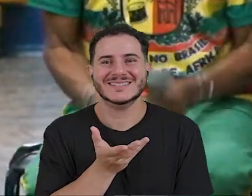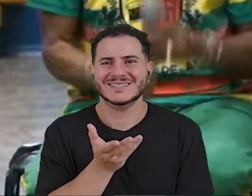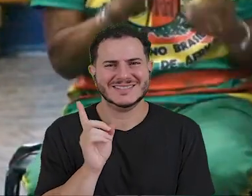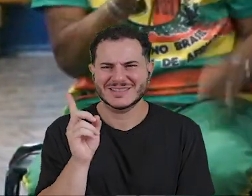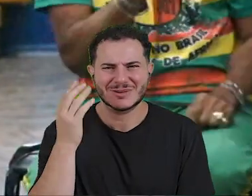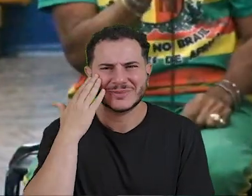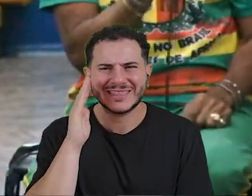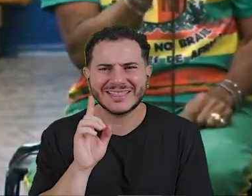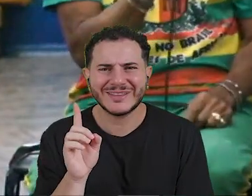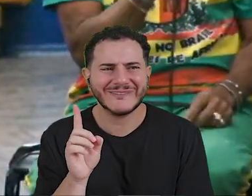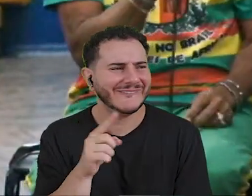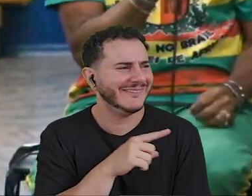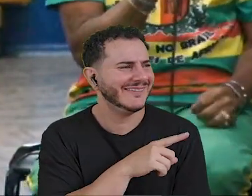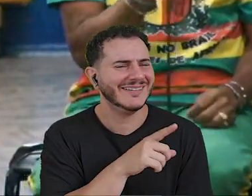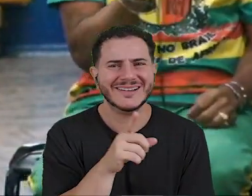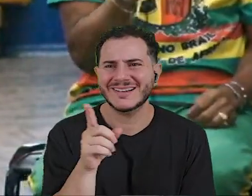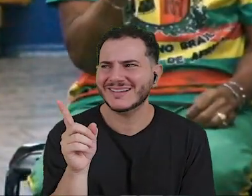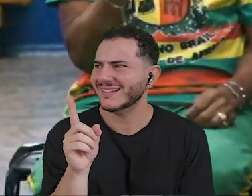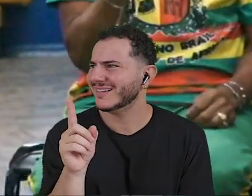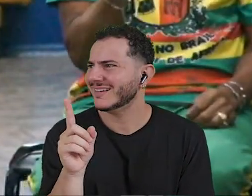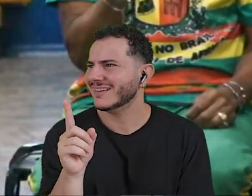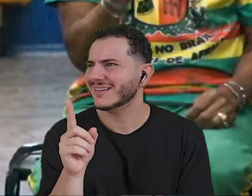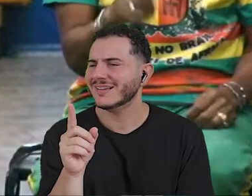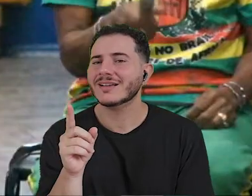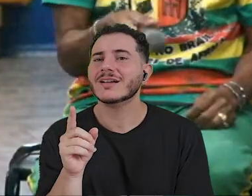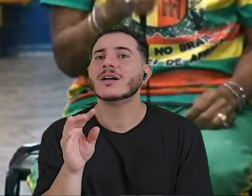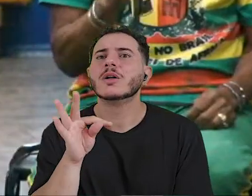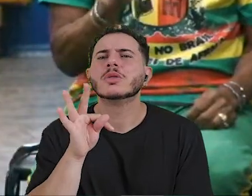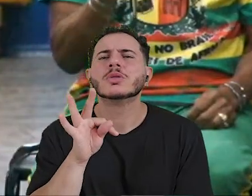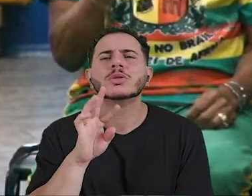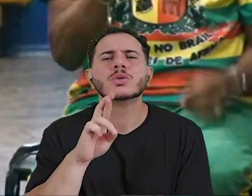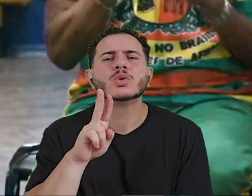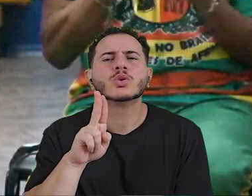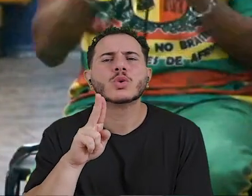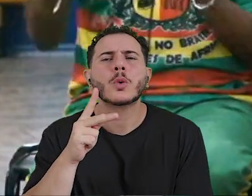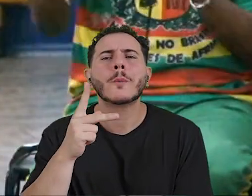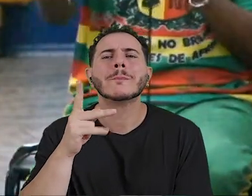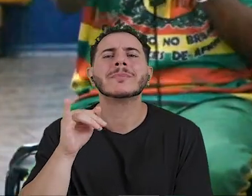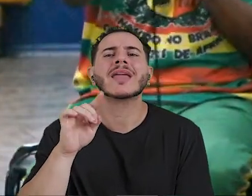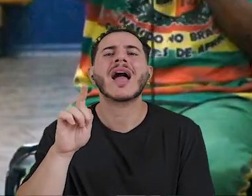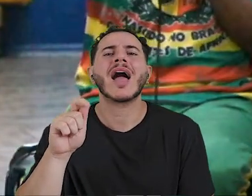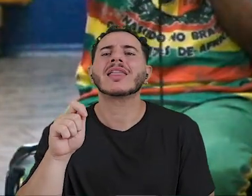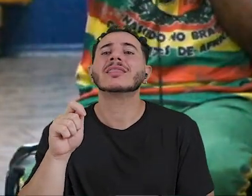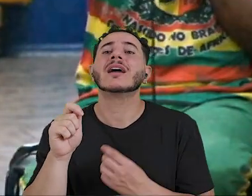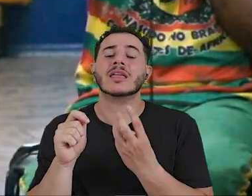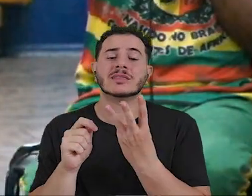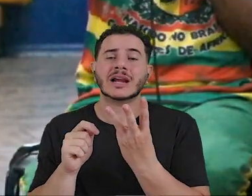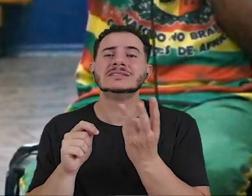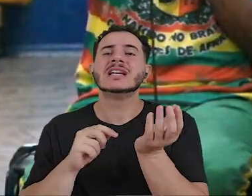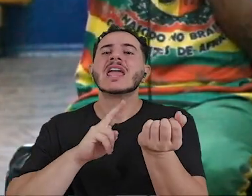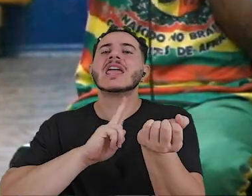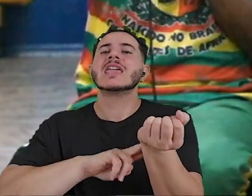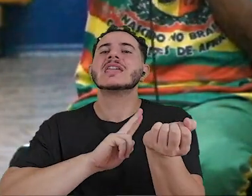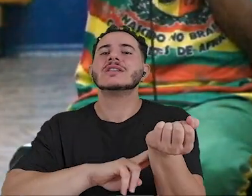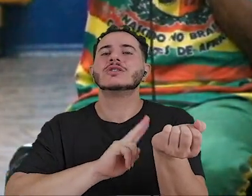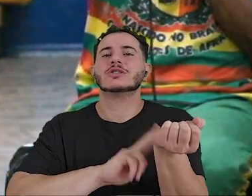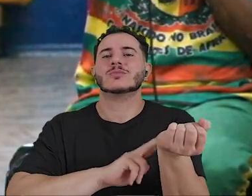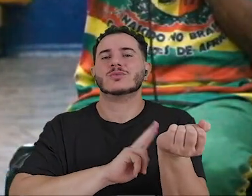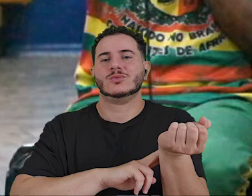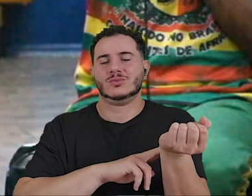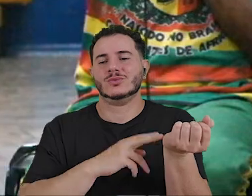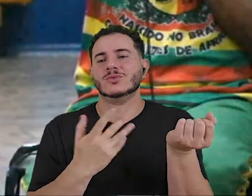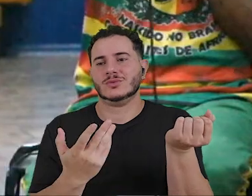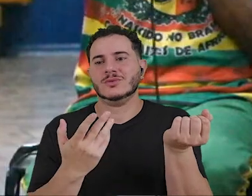Não entenderam, não foi? Não. Não? Trupeada. São 3 ritmos no solo. Tá.